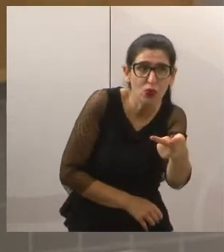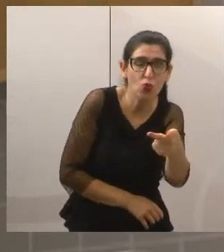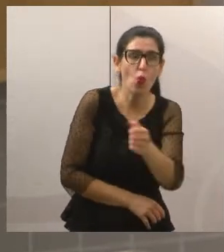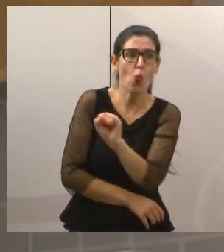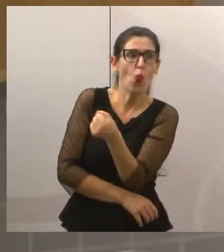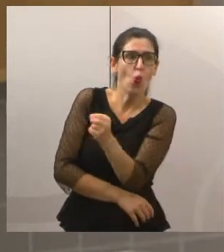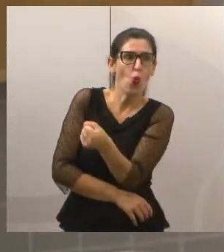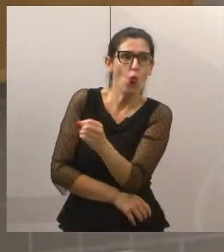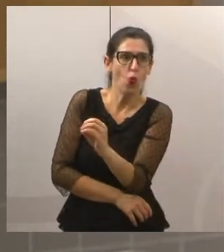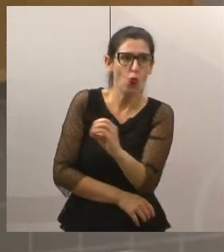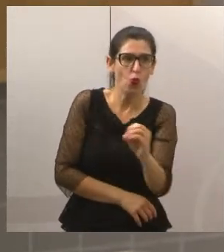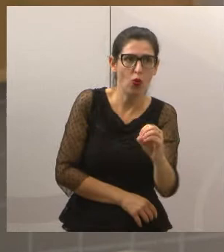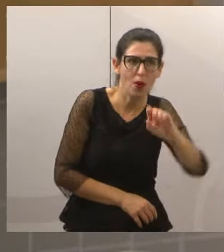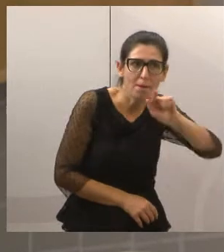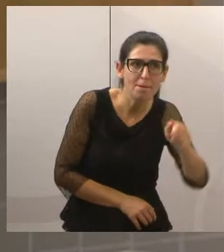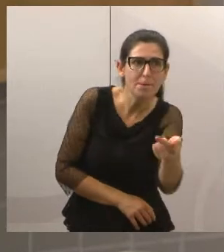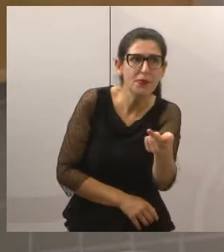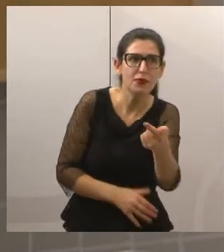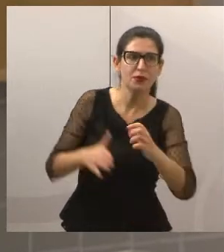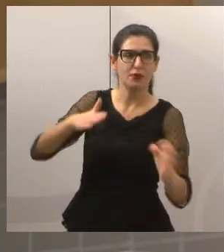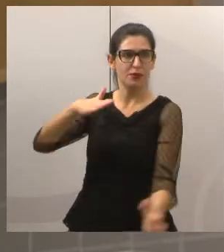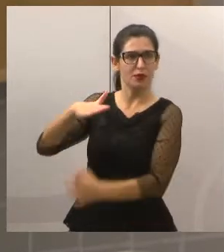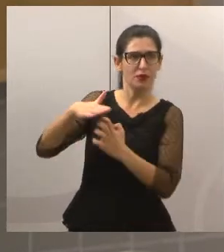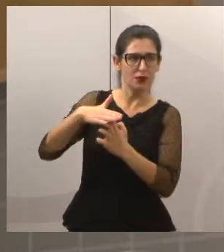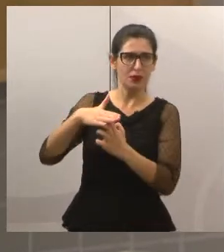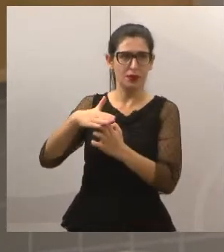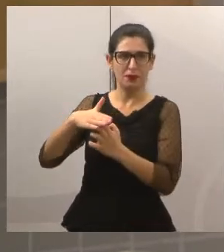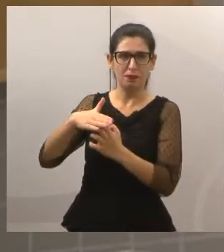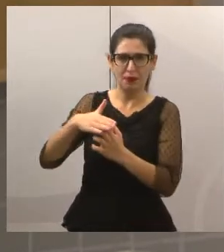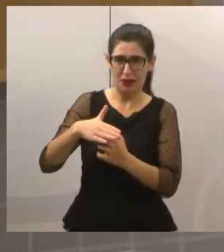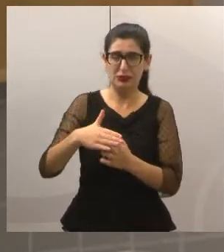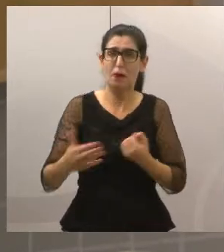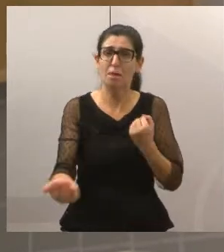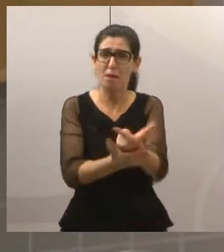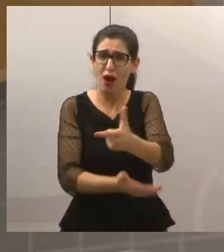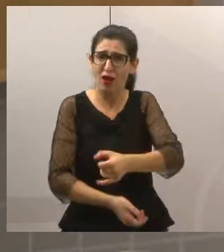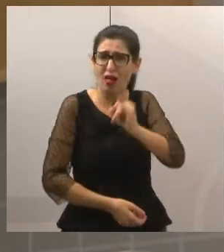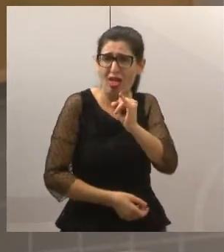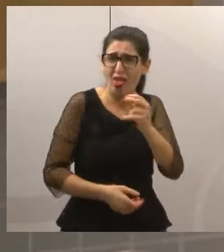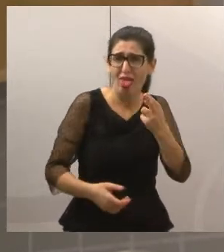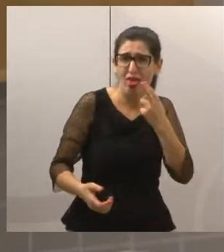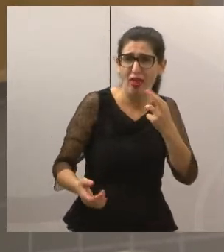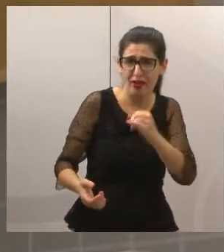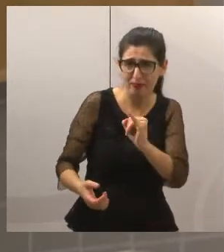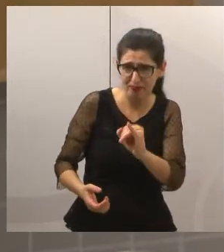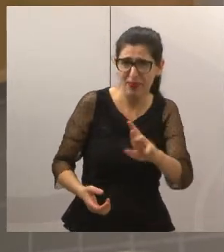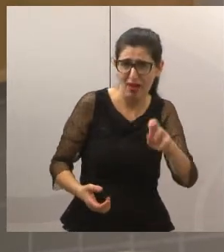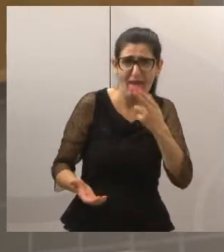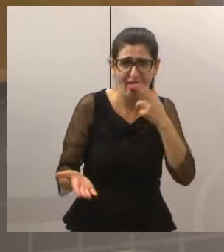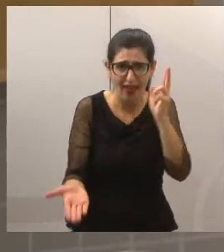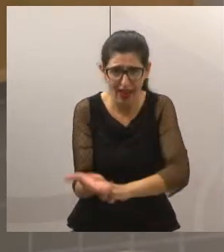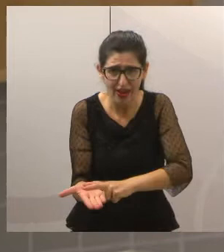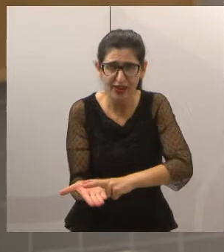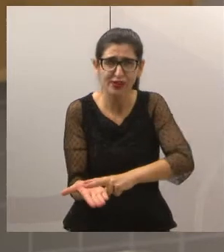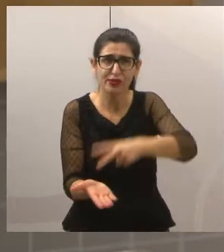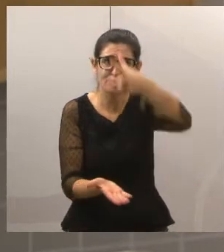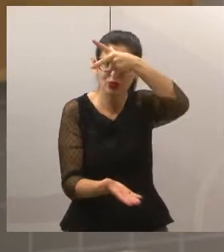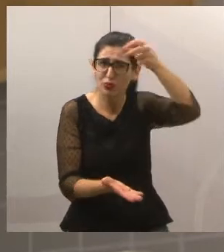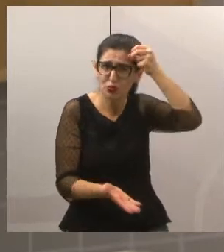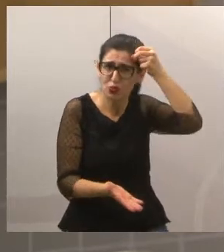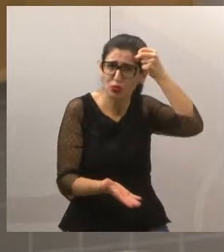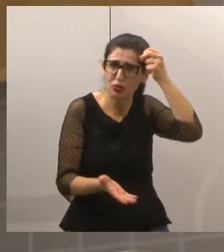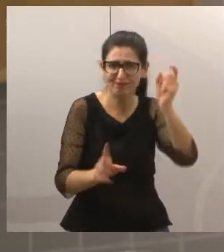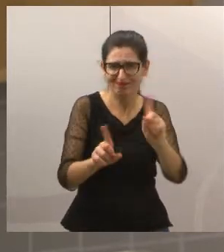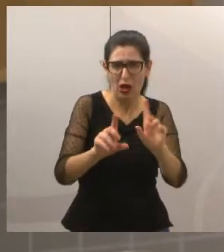podem destinar um volume do recurso que pagaria de imposto para a prefeitura para projetos culturais. Não tem esse valor de cabeça, mas a gente